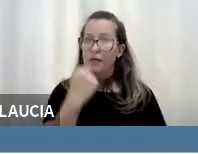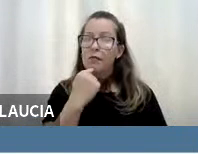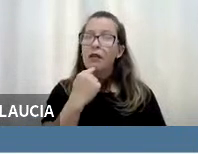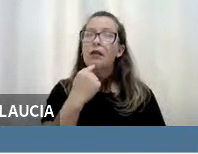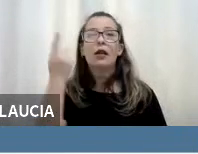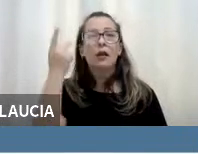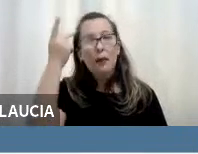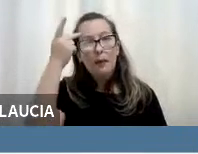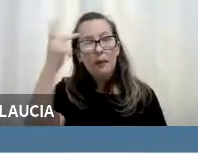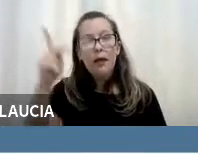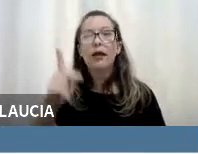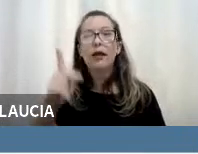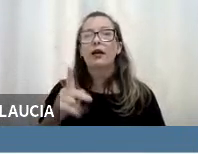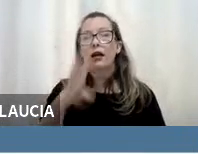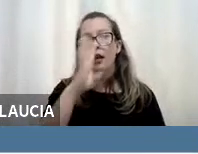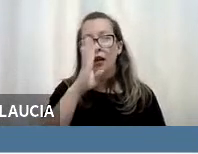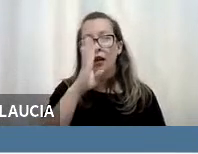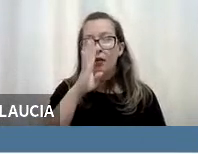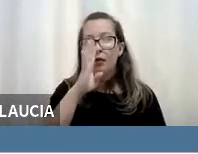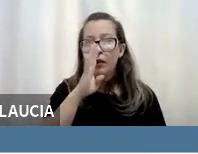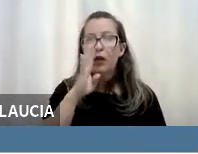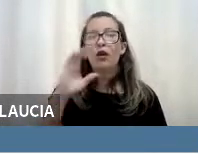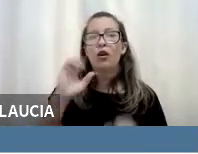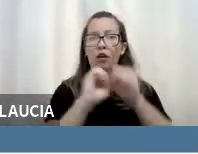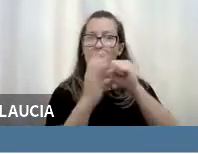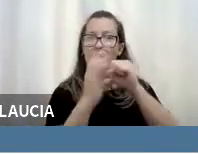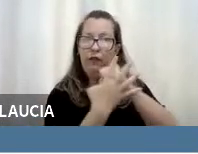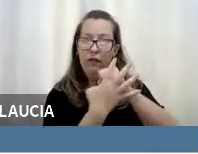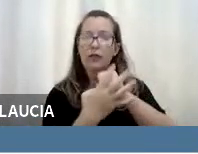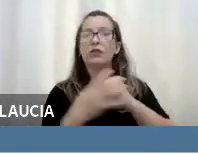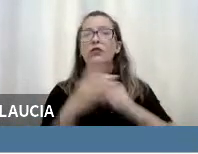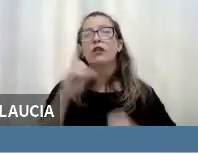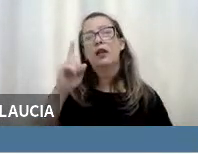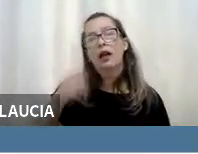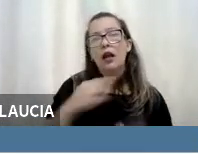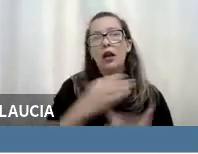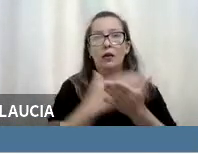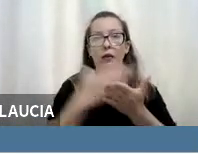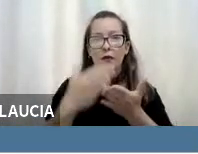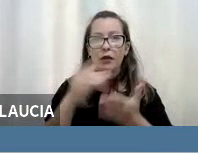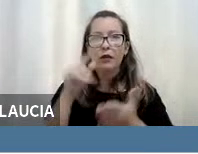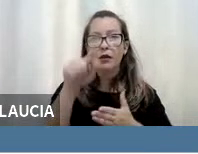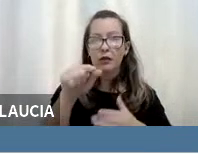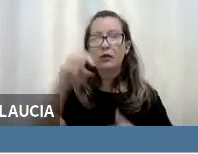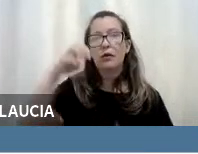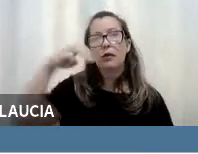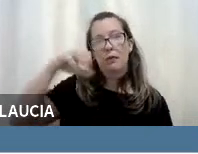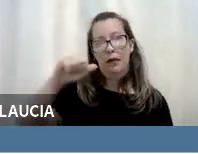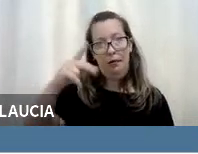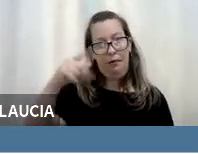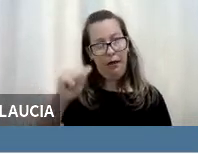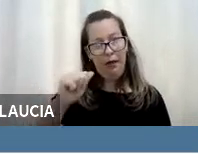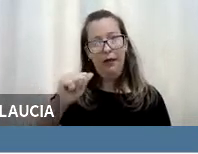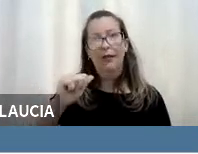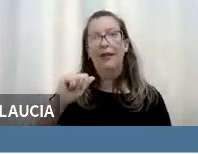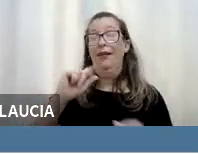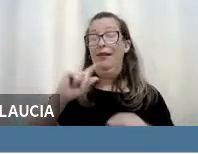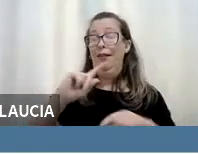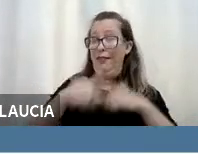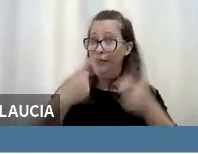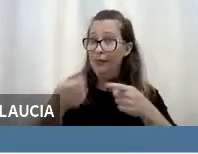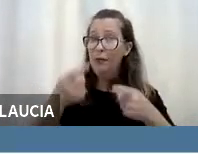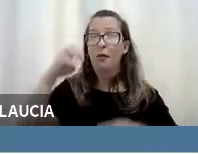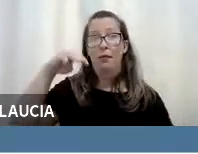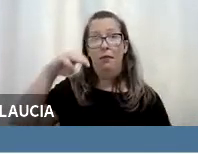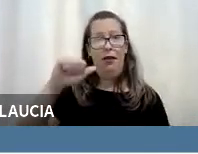para o Observatório Covid, né, o boletim, ele começava com esse mapa e terminava com um mapa completamente vermelho. Foi